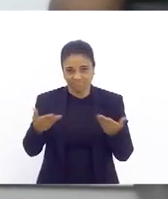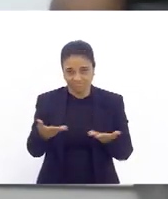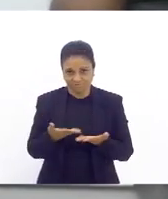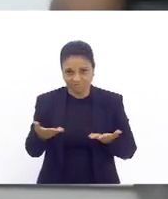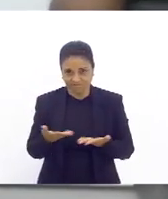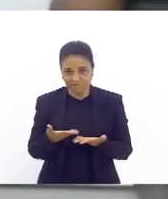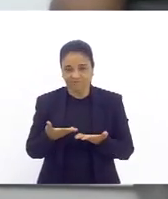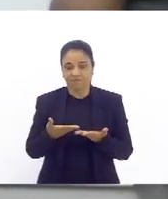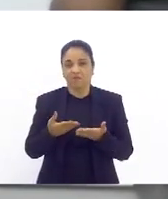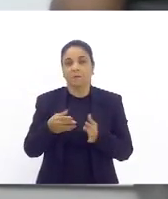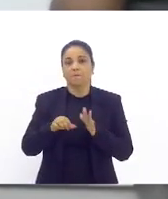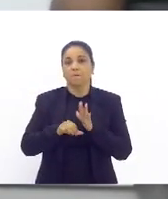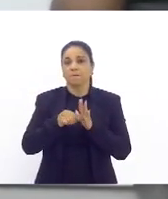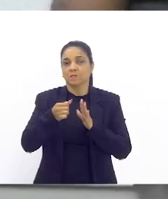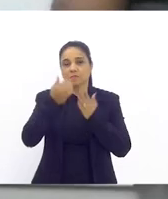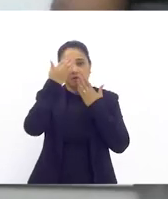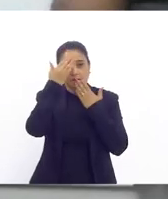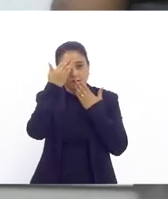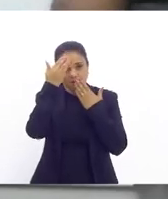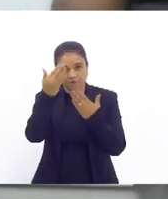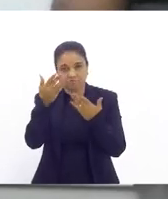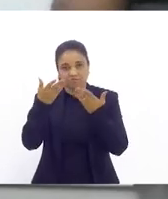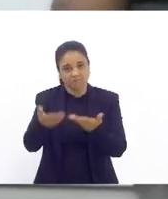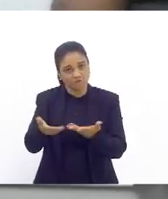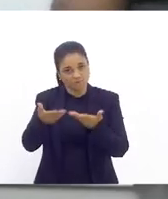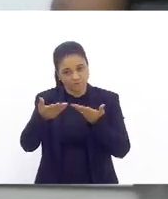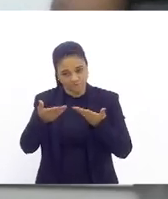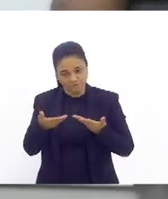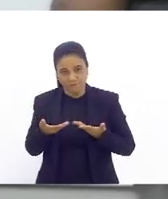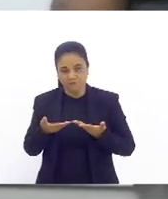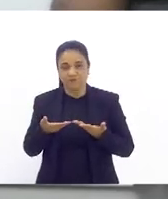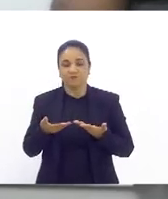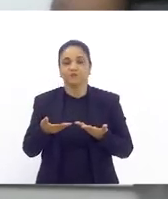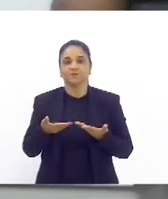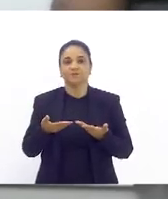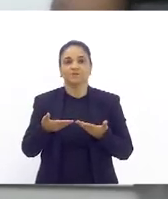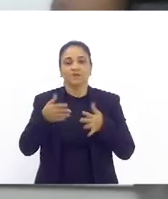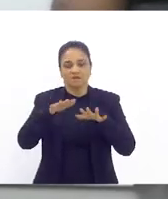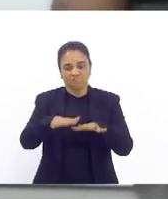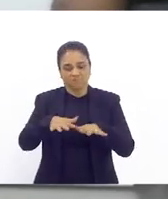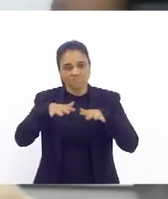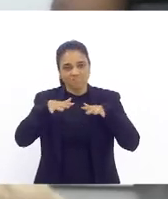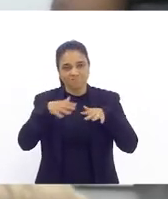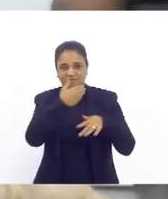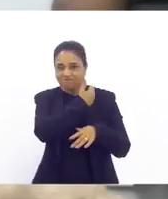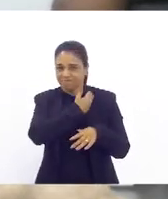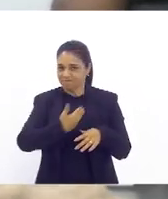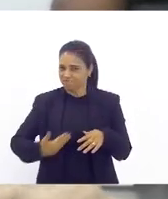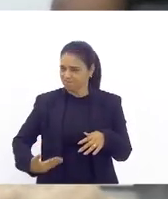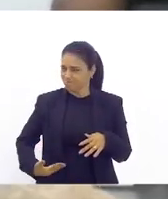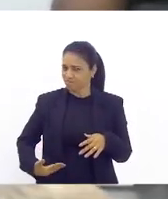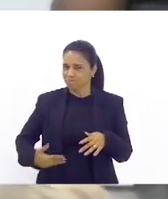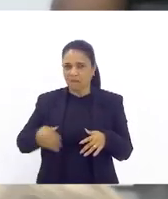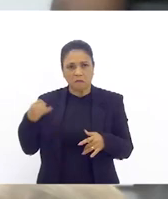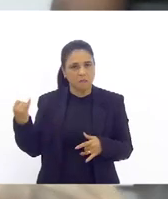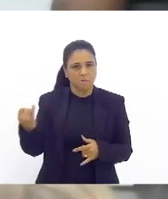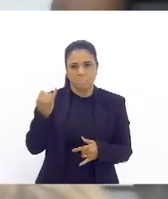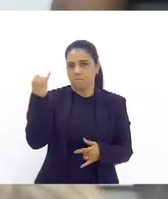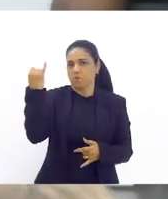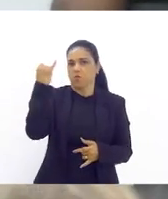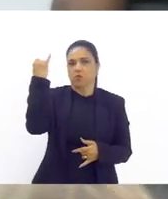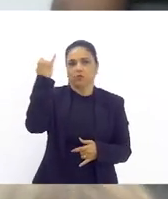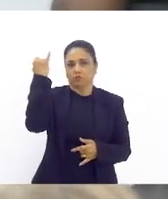primeiramente eu gostaria de agradecer pelo convite a essa audiência pública de extrema relevância né